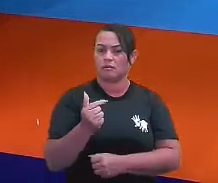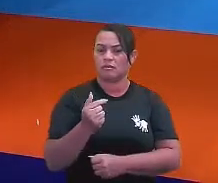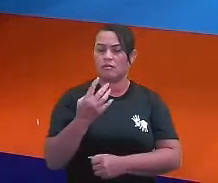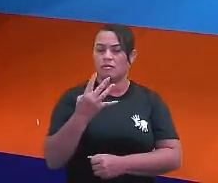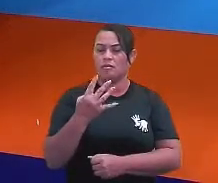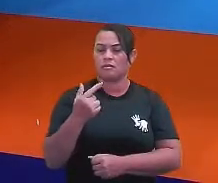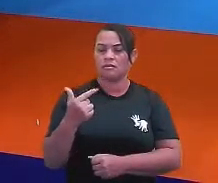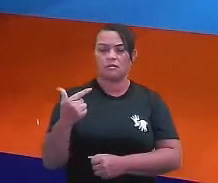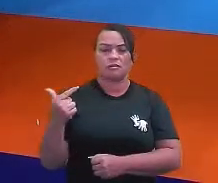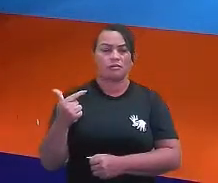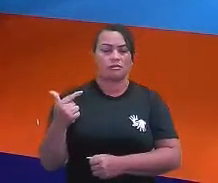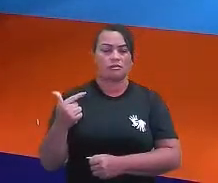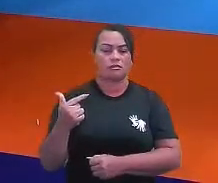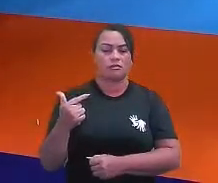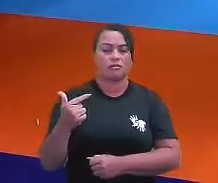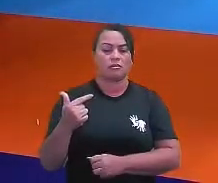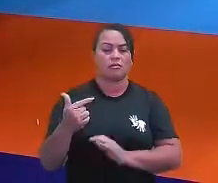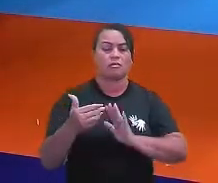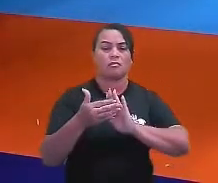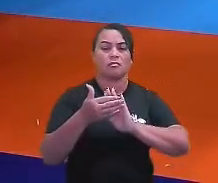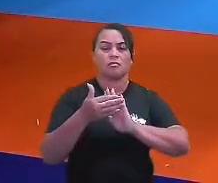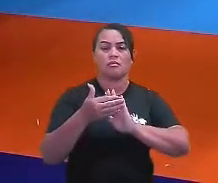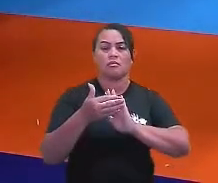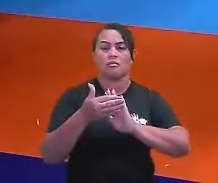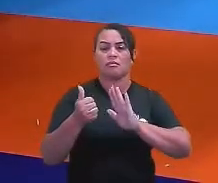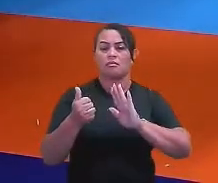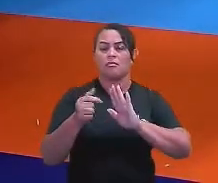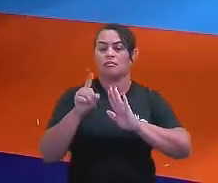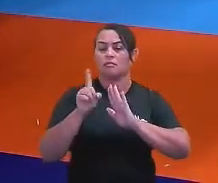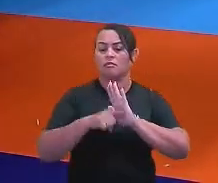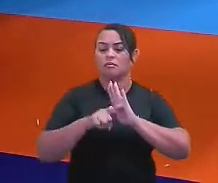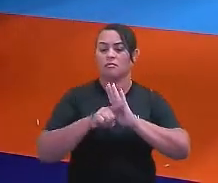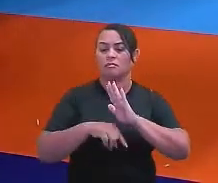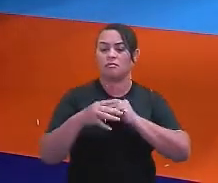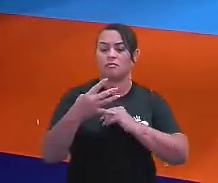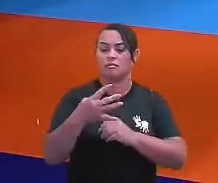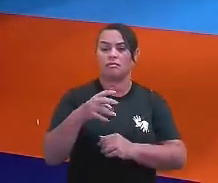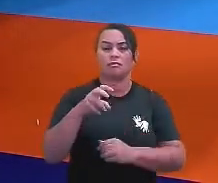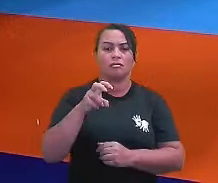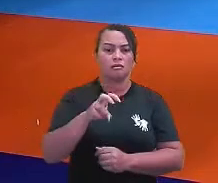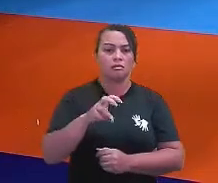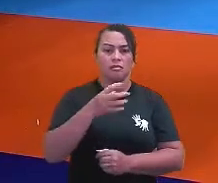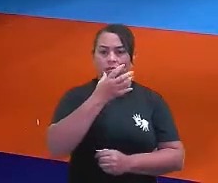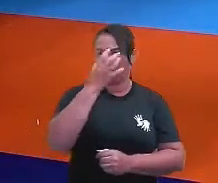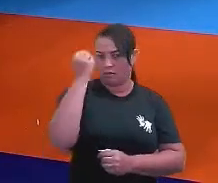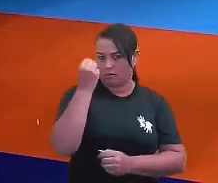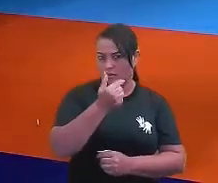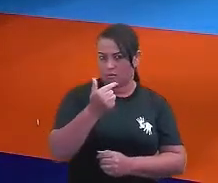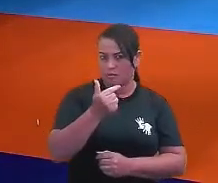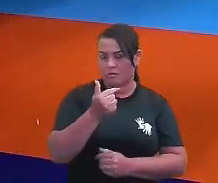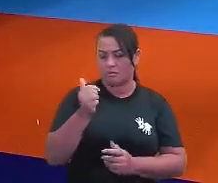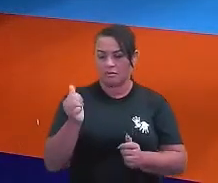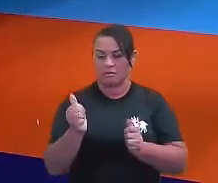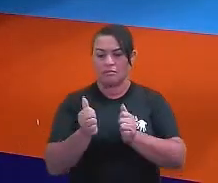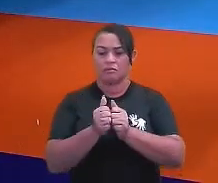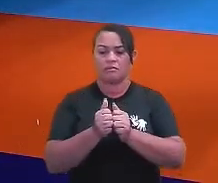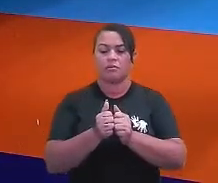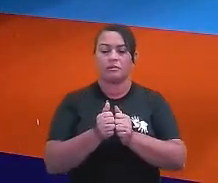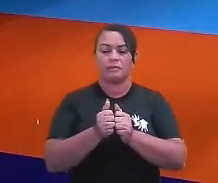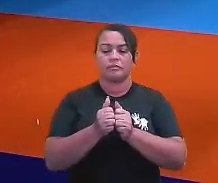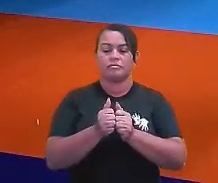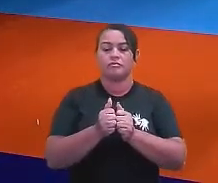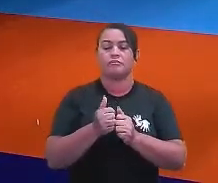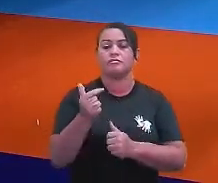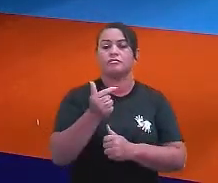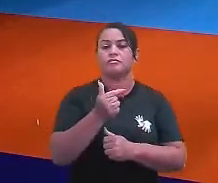422, que é o que eu tenho, para tirar 45. Tá? A gente tinha esquecido o 22, mas eu vou trazer para junto. Esse